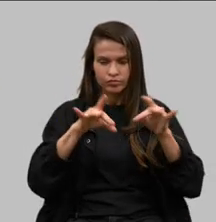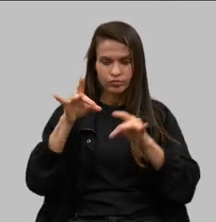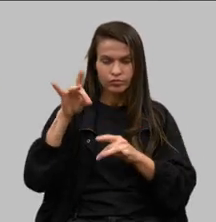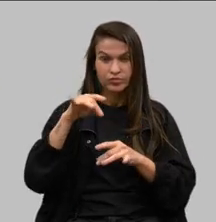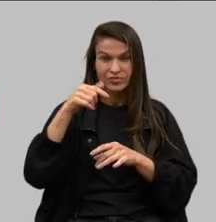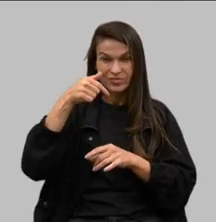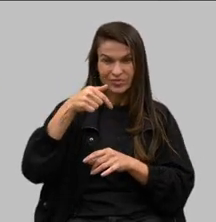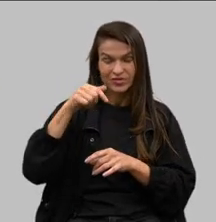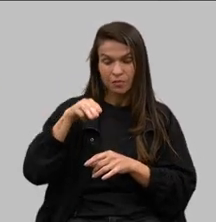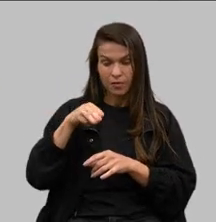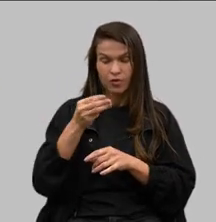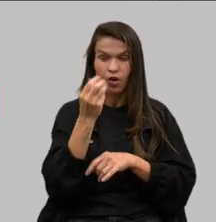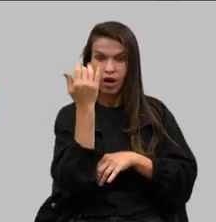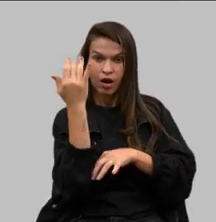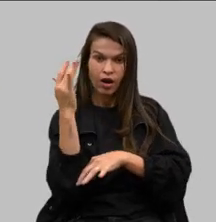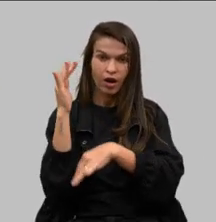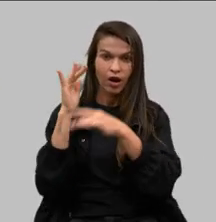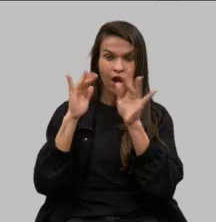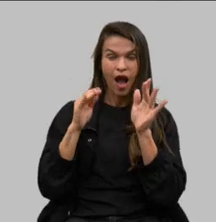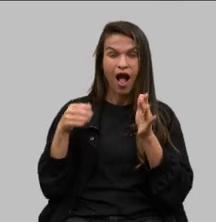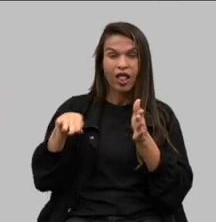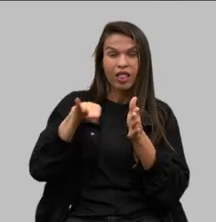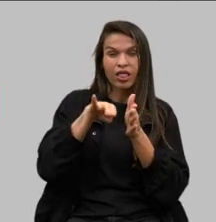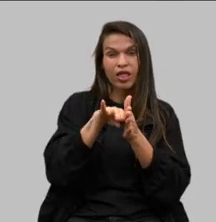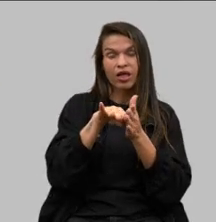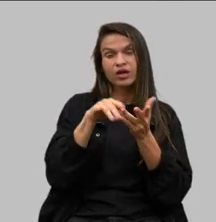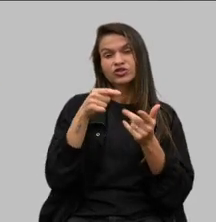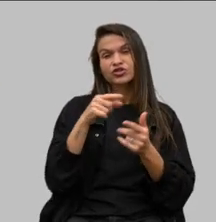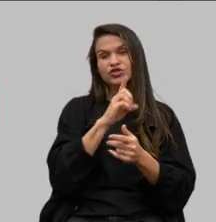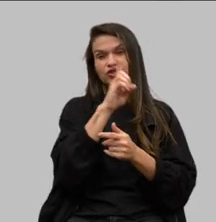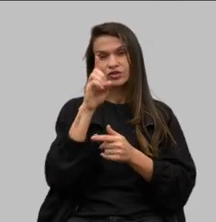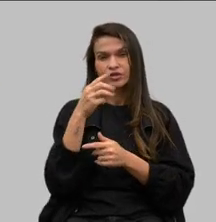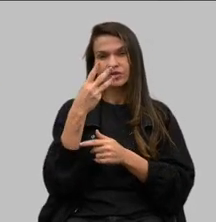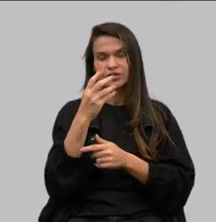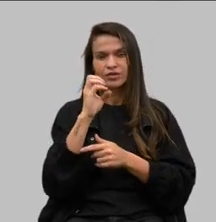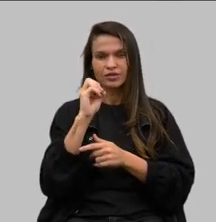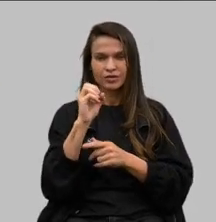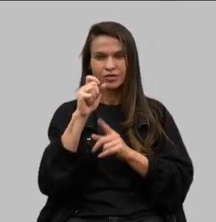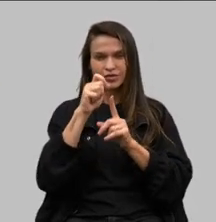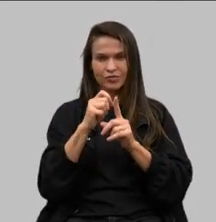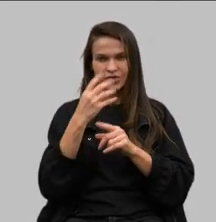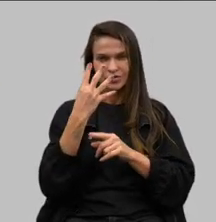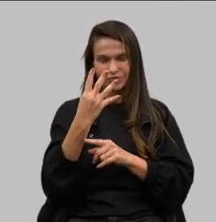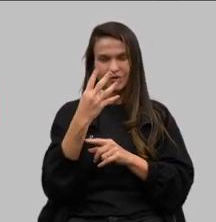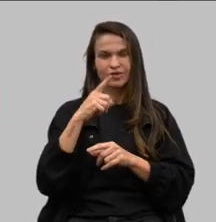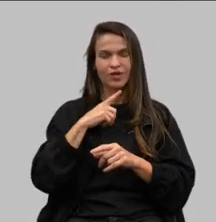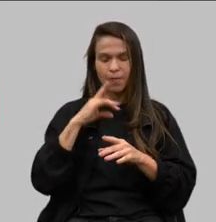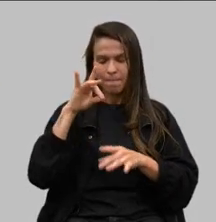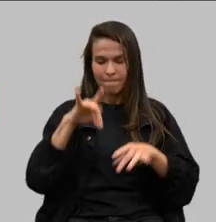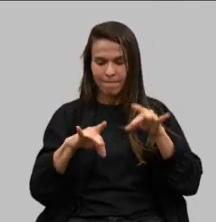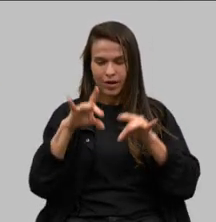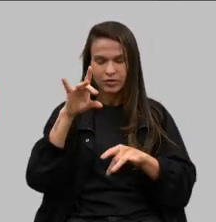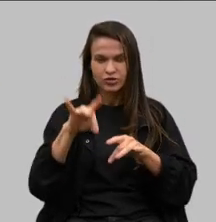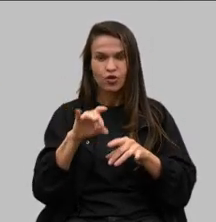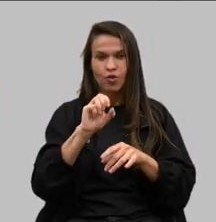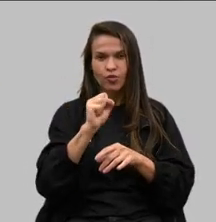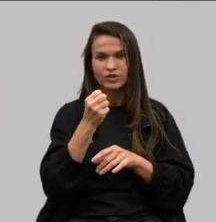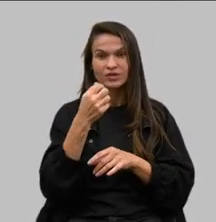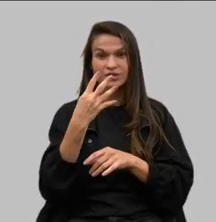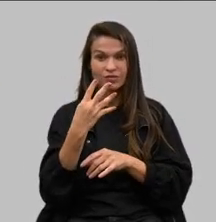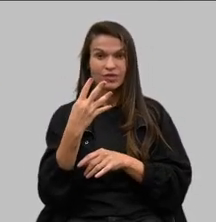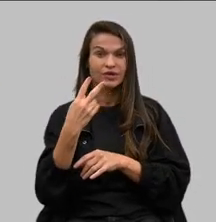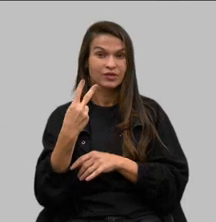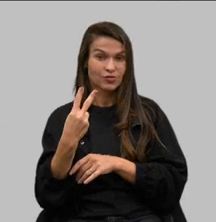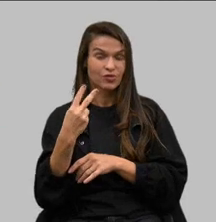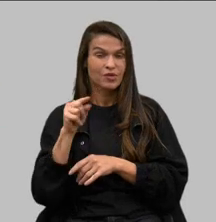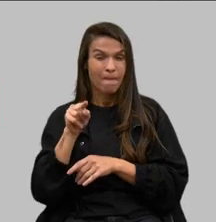árvores e até dia 30/04 a gente tem um plantio efetivo de 842.000 mudas